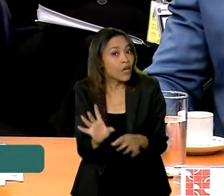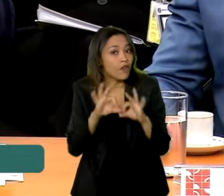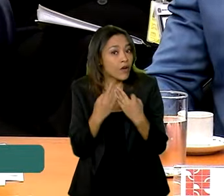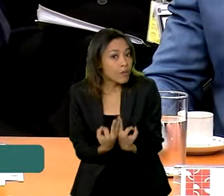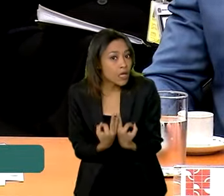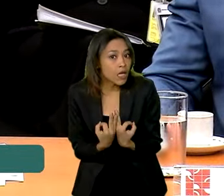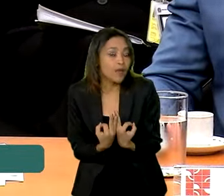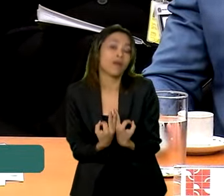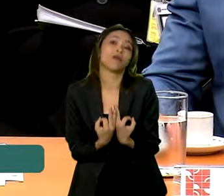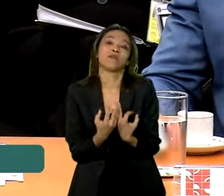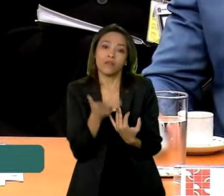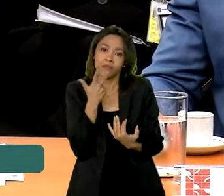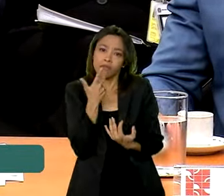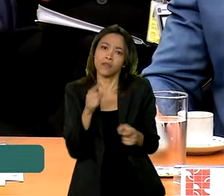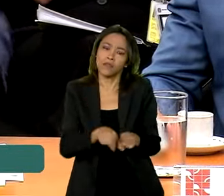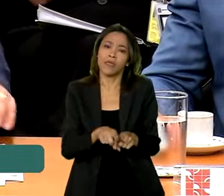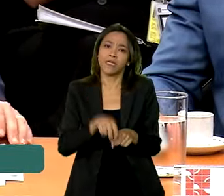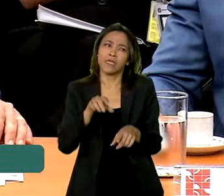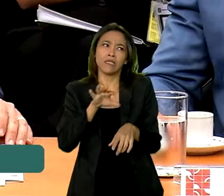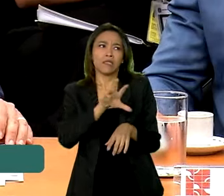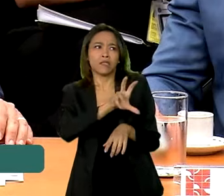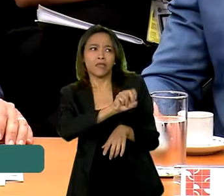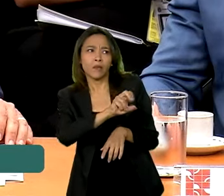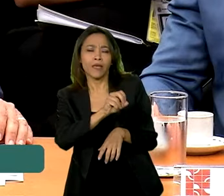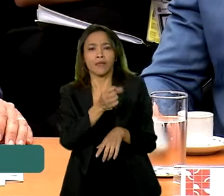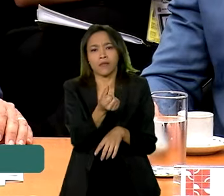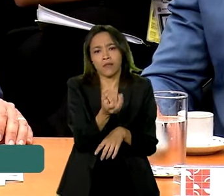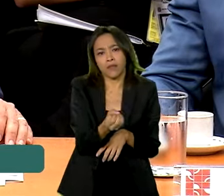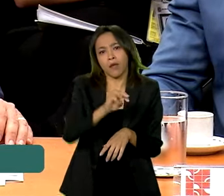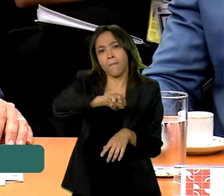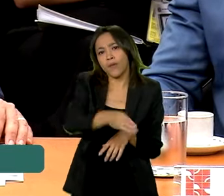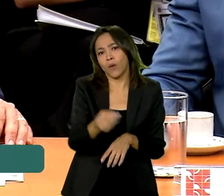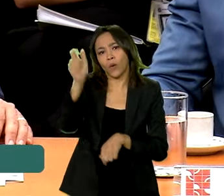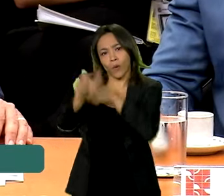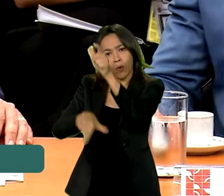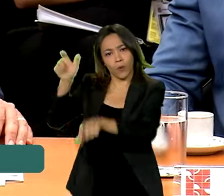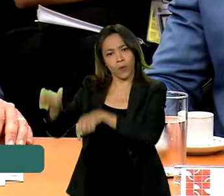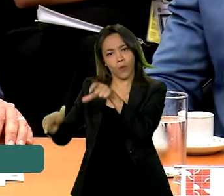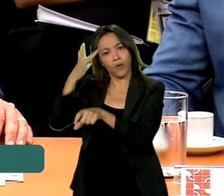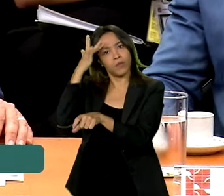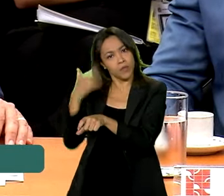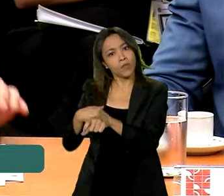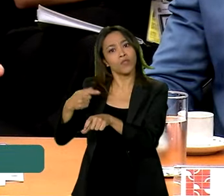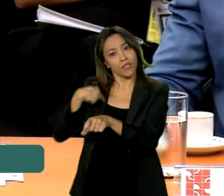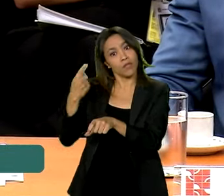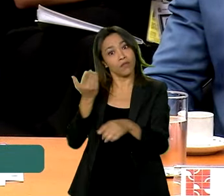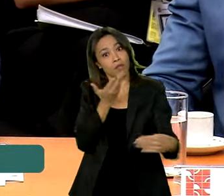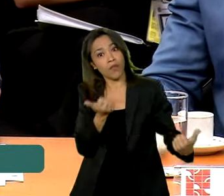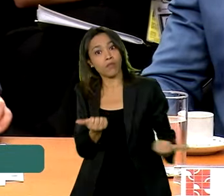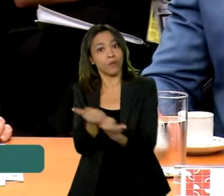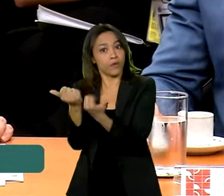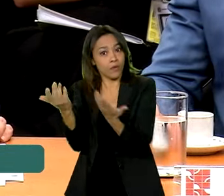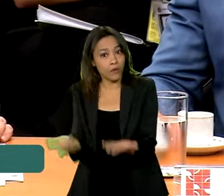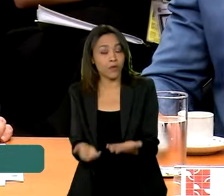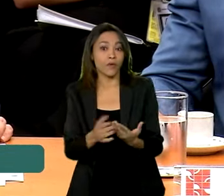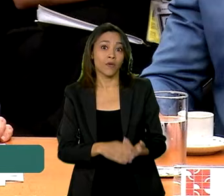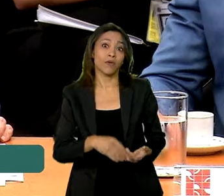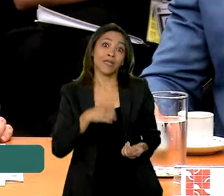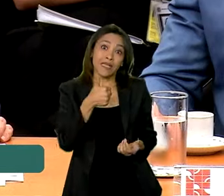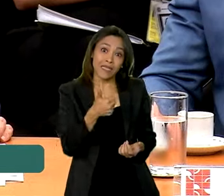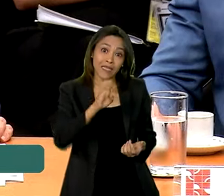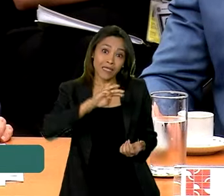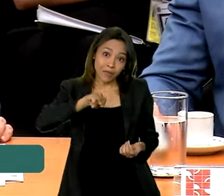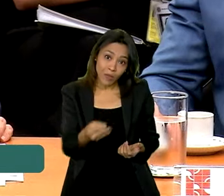for família, podemos estar falando de 50, 60 milhões de brasileiros atendidos pelo Desenrola. 15 milhões de CPFs